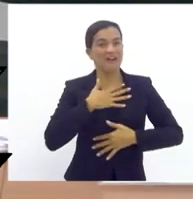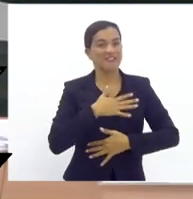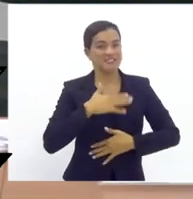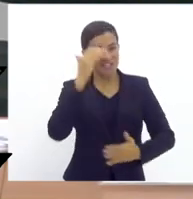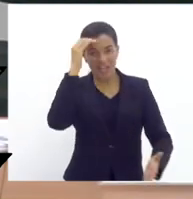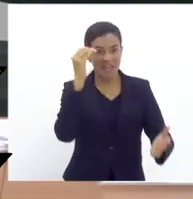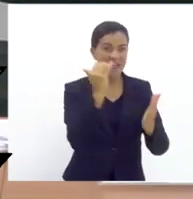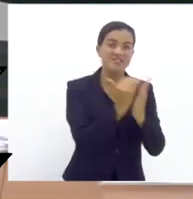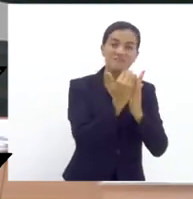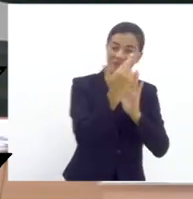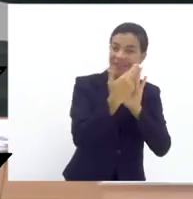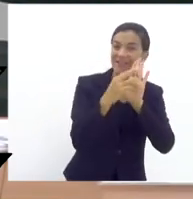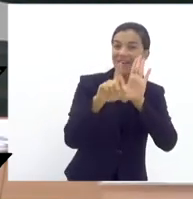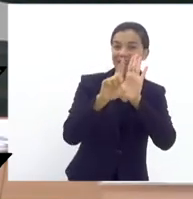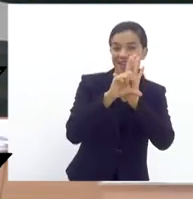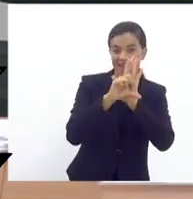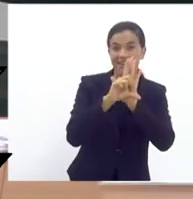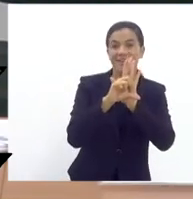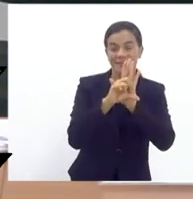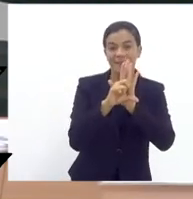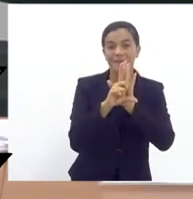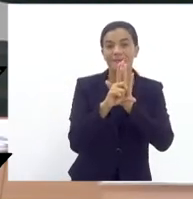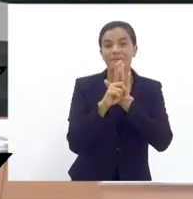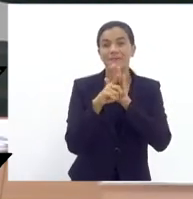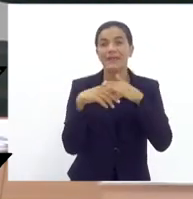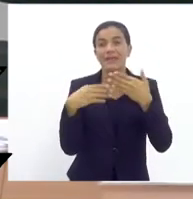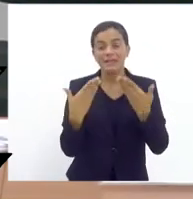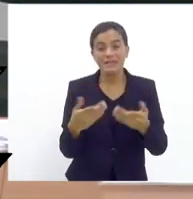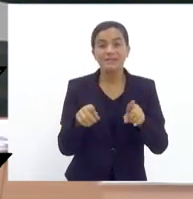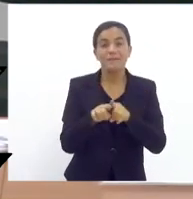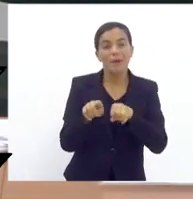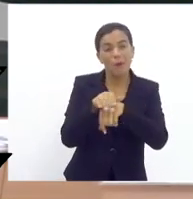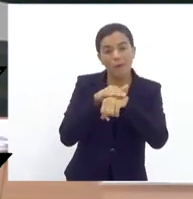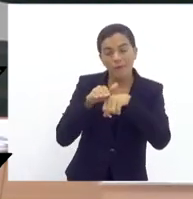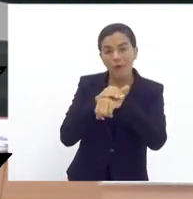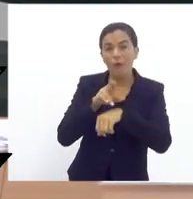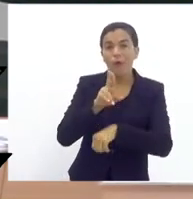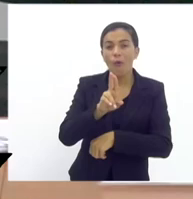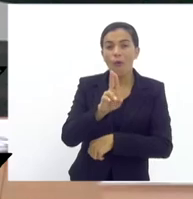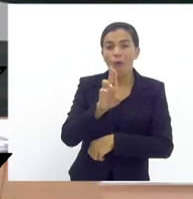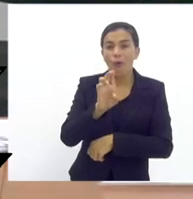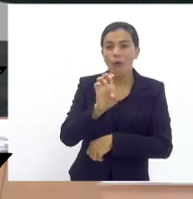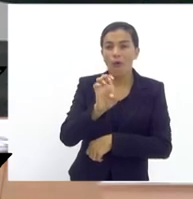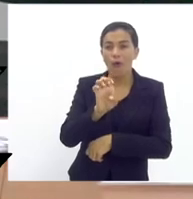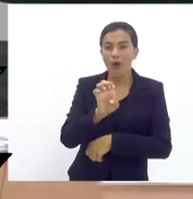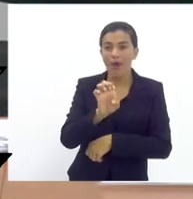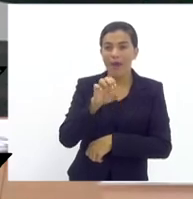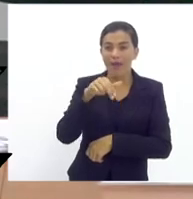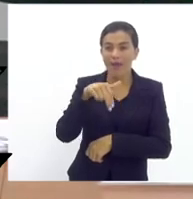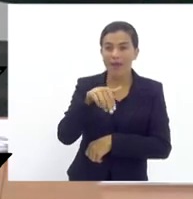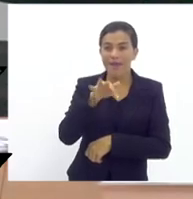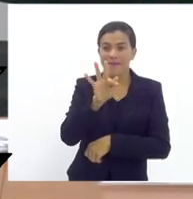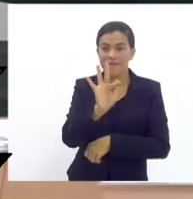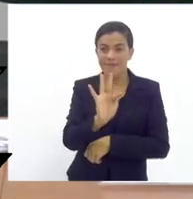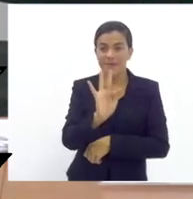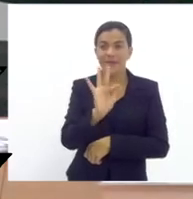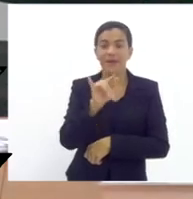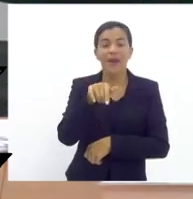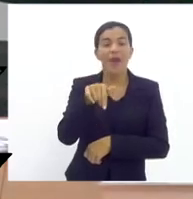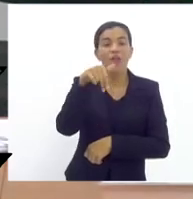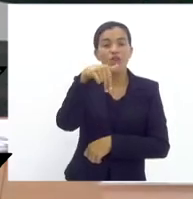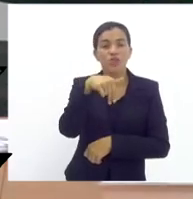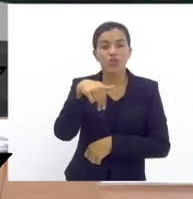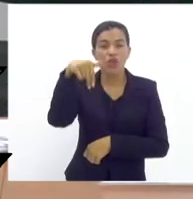o caminho a ser seguido e a gente segue conversando também com alguém fique não sei se todos e todas sabem aqui é Universidade do Norte